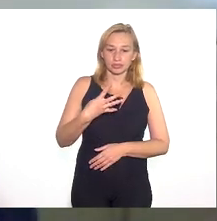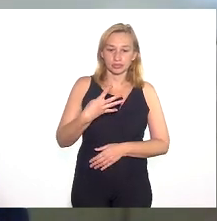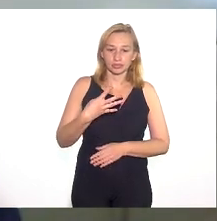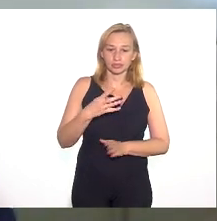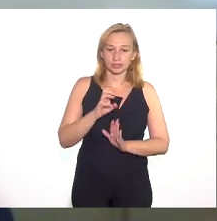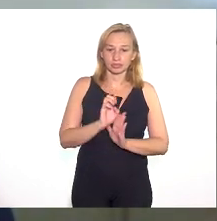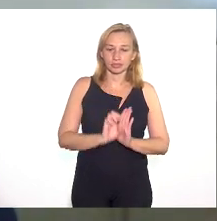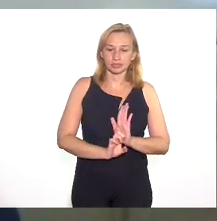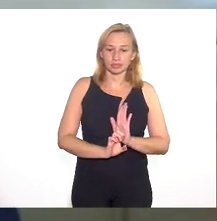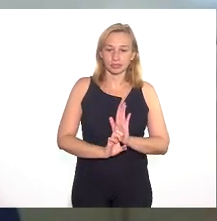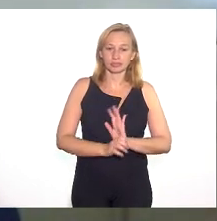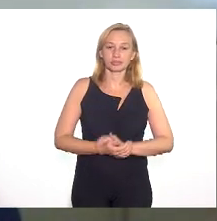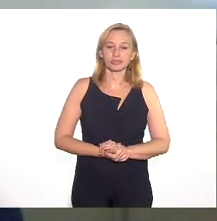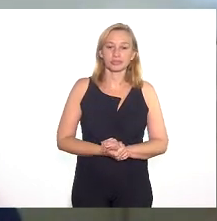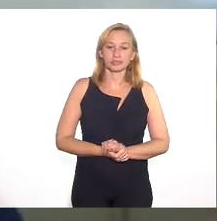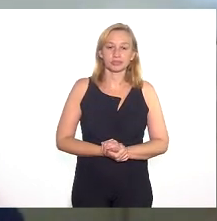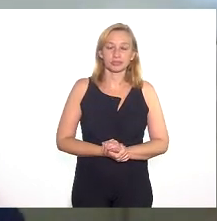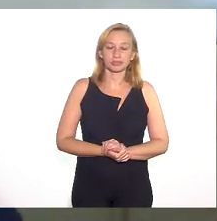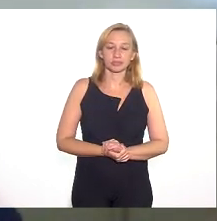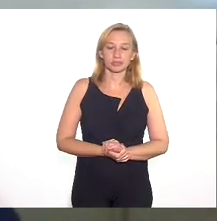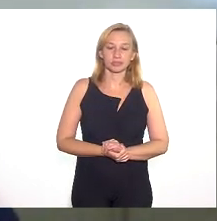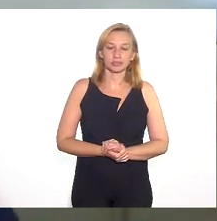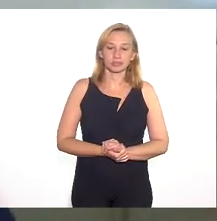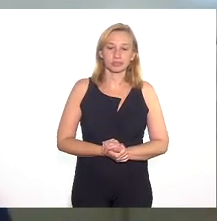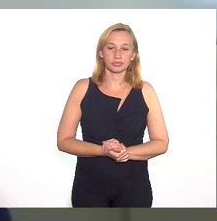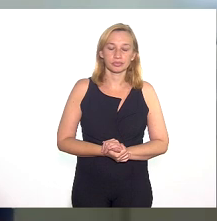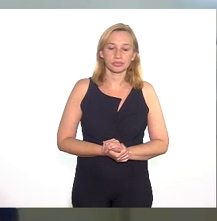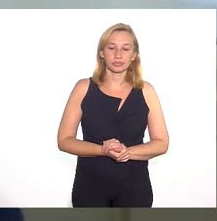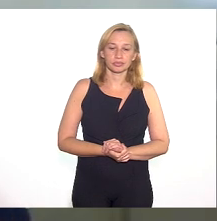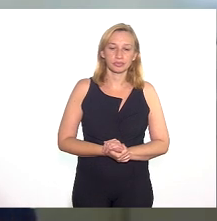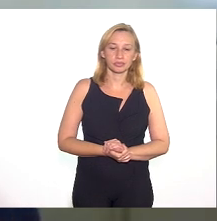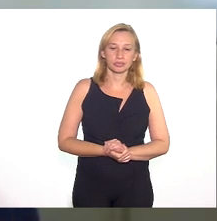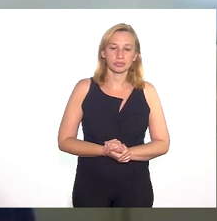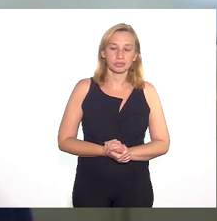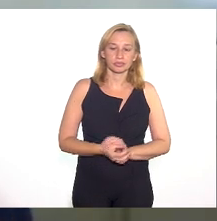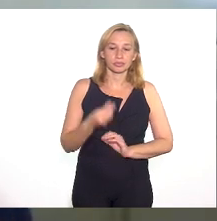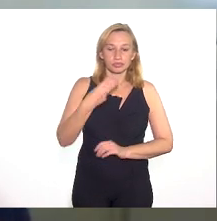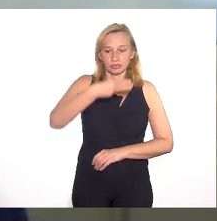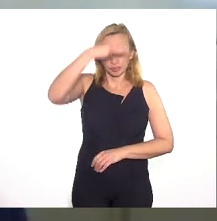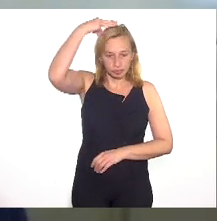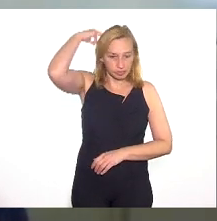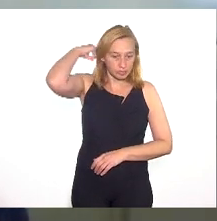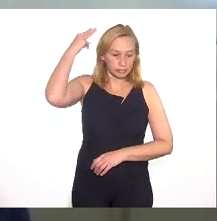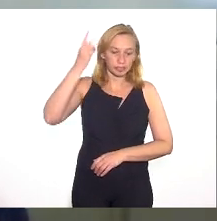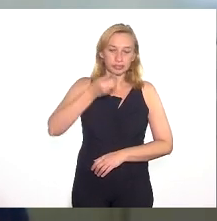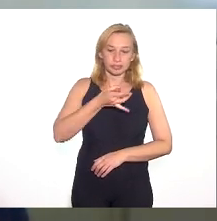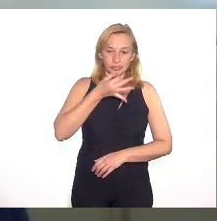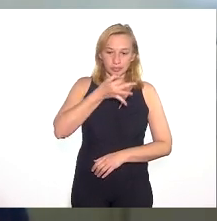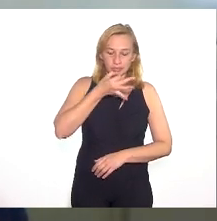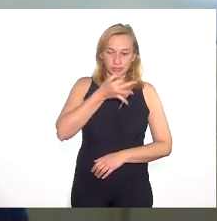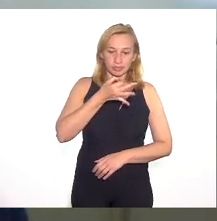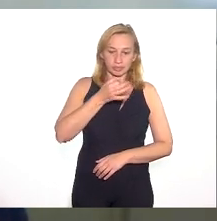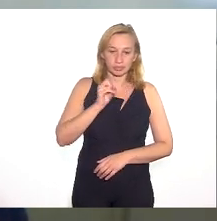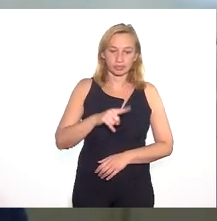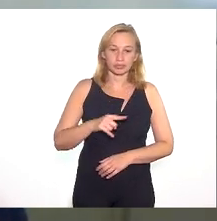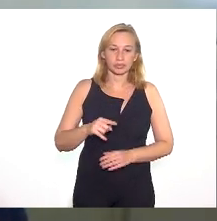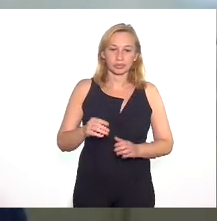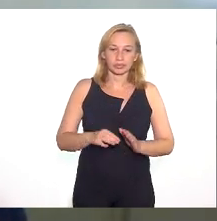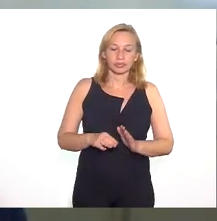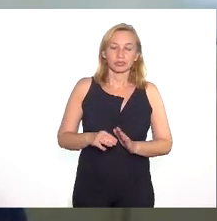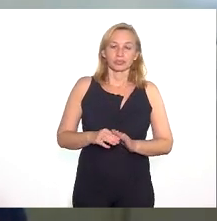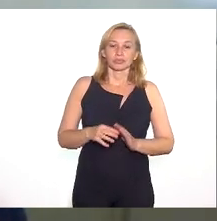emendas. O parecer assentado do deputado Márcio Pacheco foi favorável com